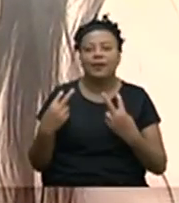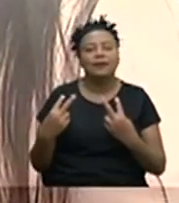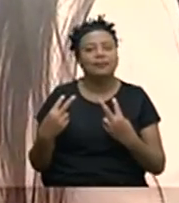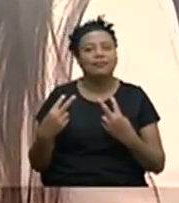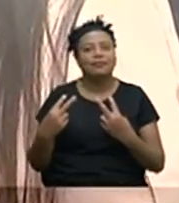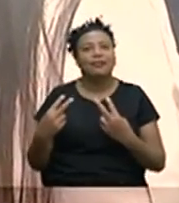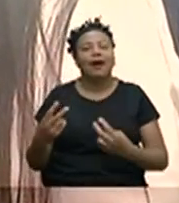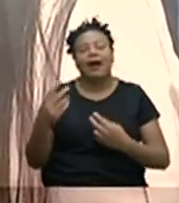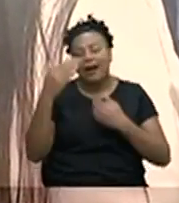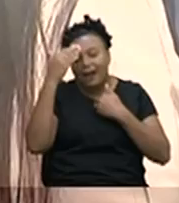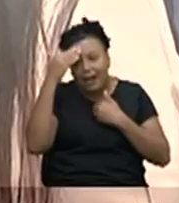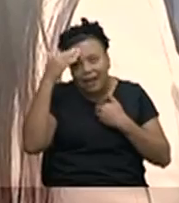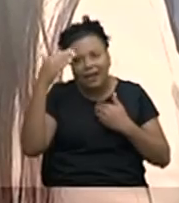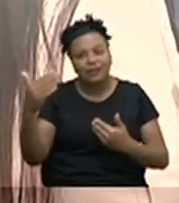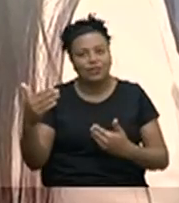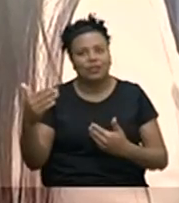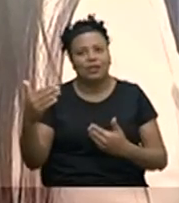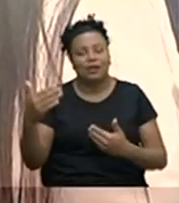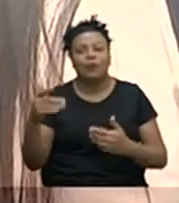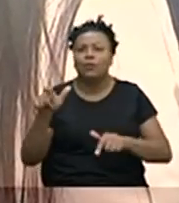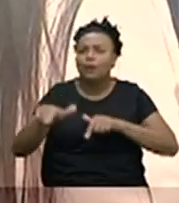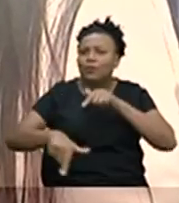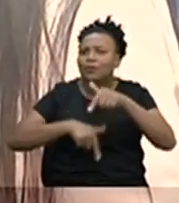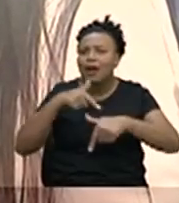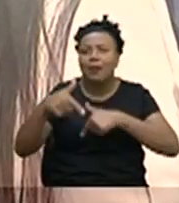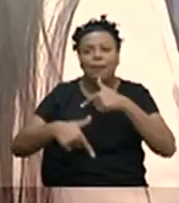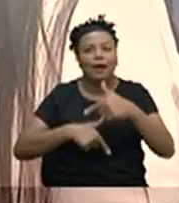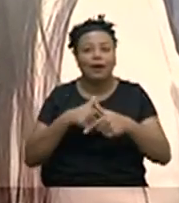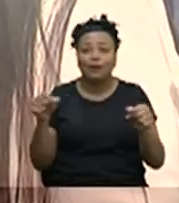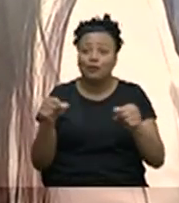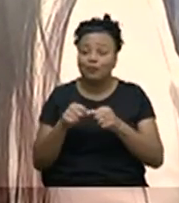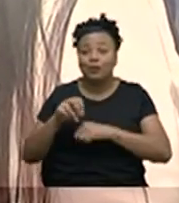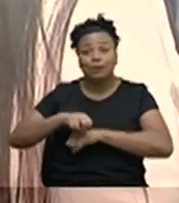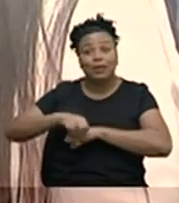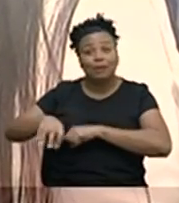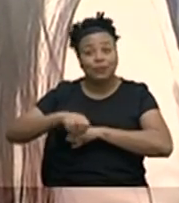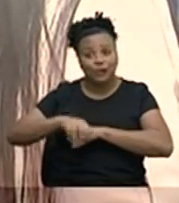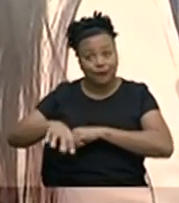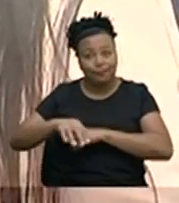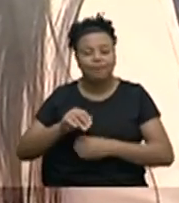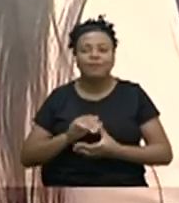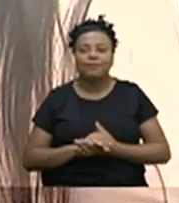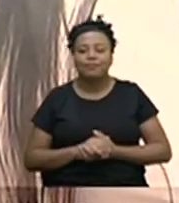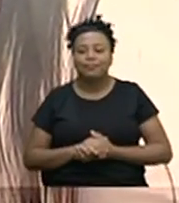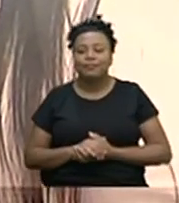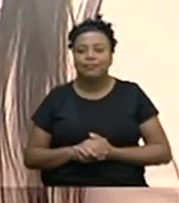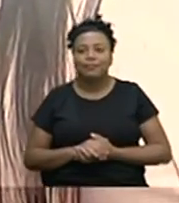nossa gratidão ao trabalho desenvolvido pela imprensa.